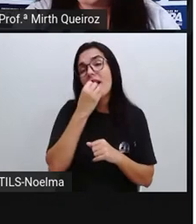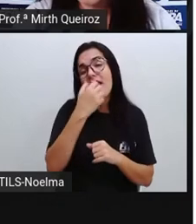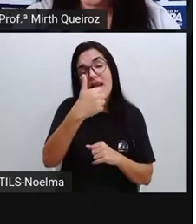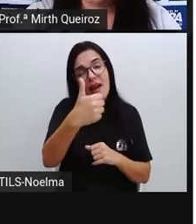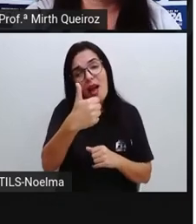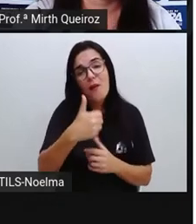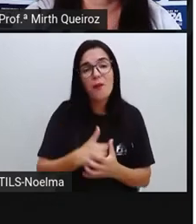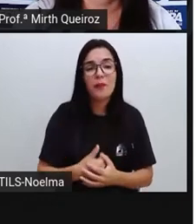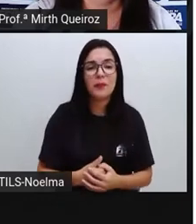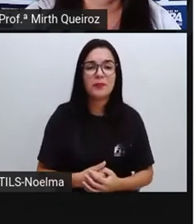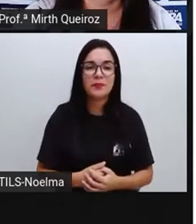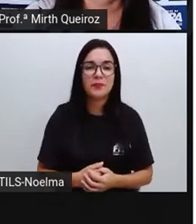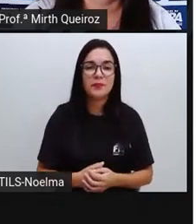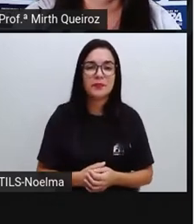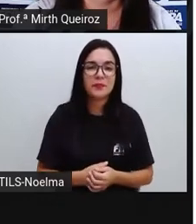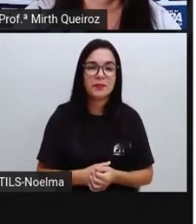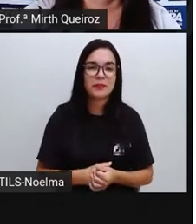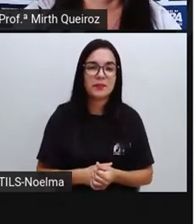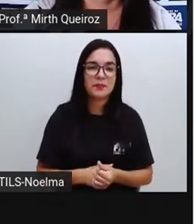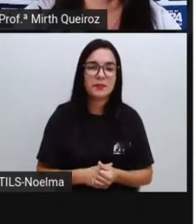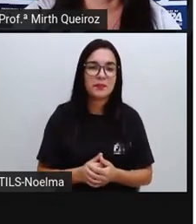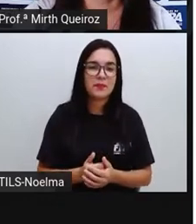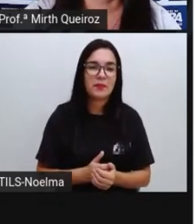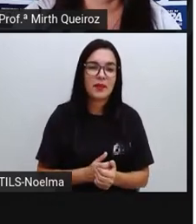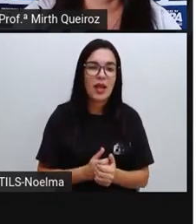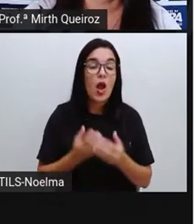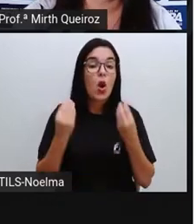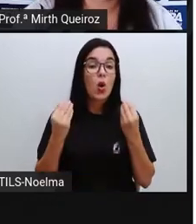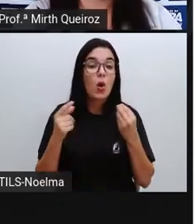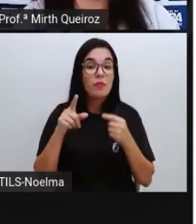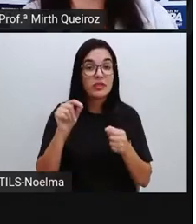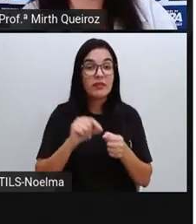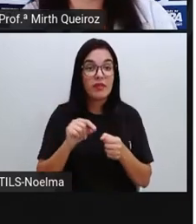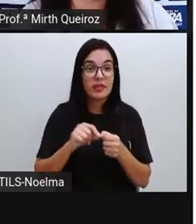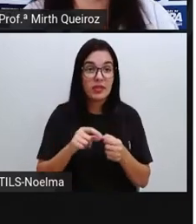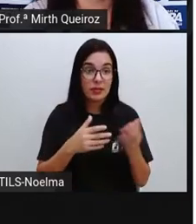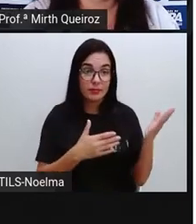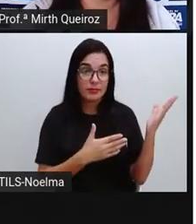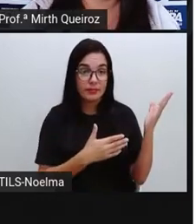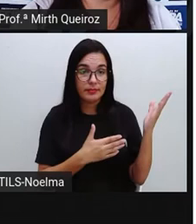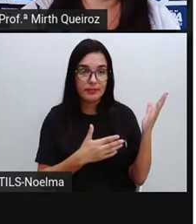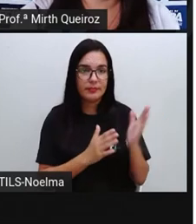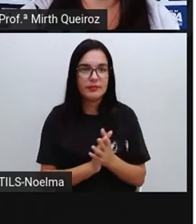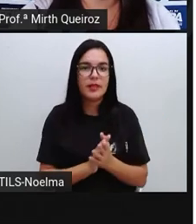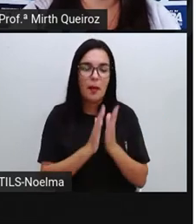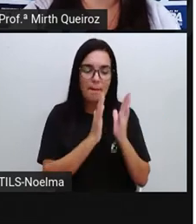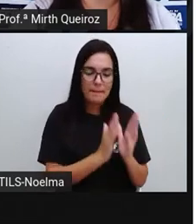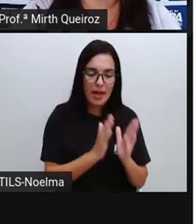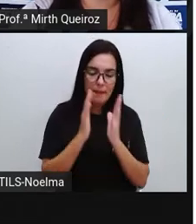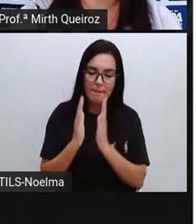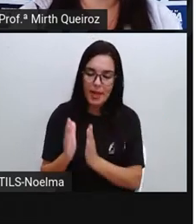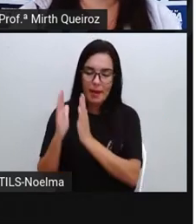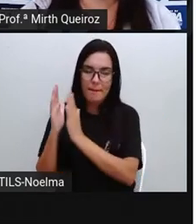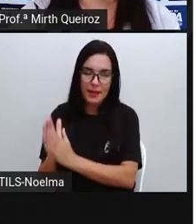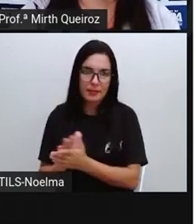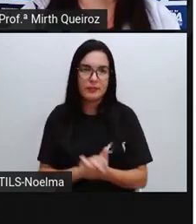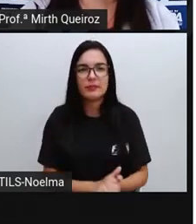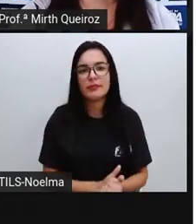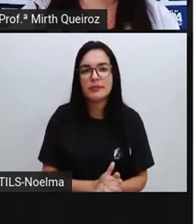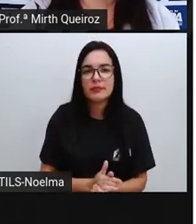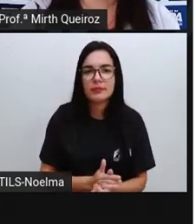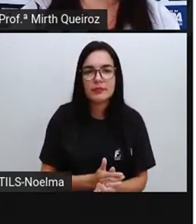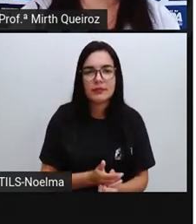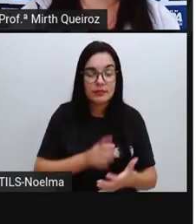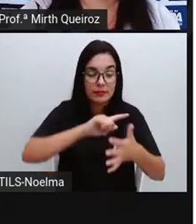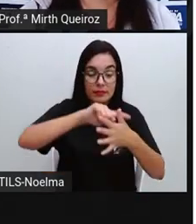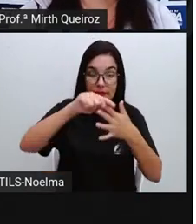estudante, achar relevante, certo? Como é que vocês vão fazer essa cápsula do tempo? Vamos ver aqui o passo a passo.